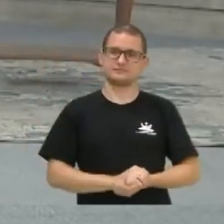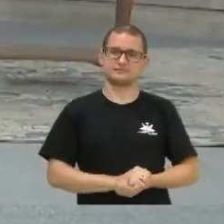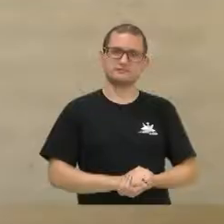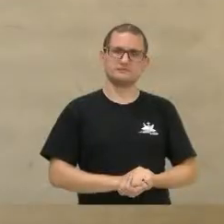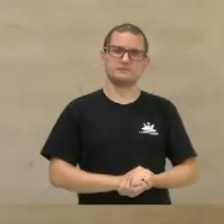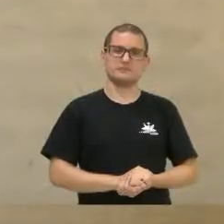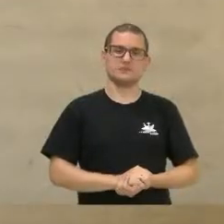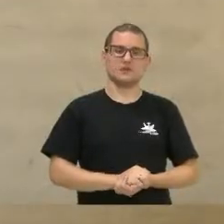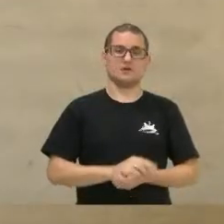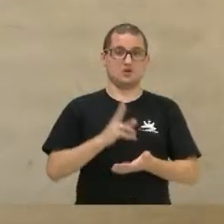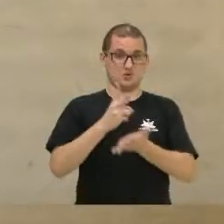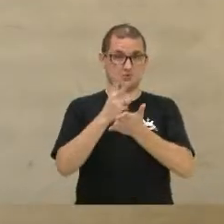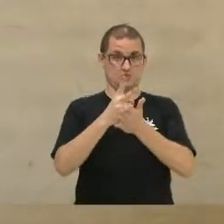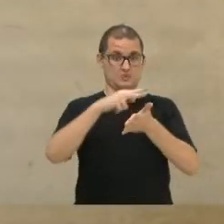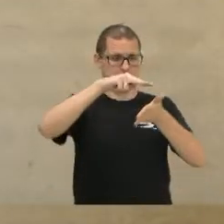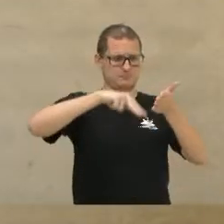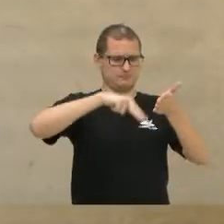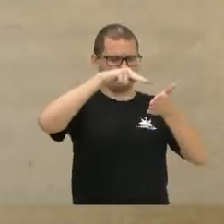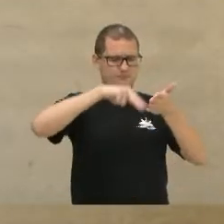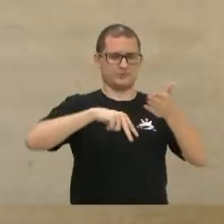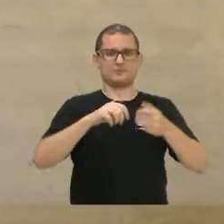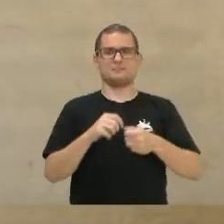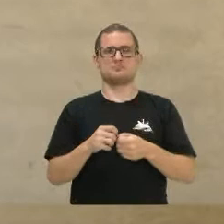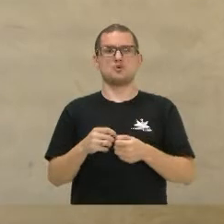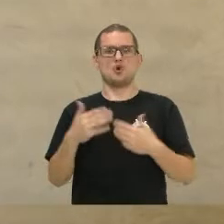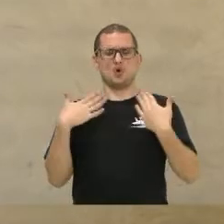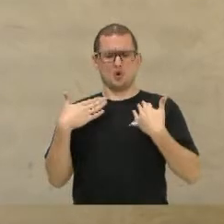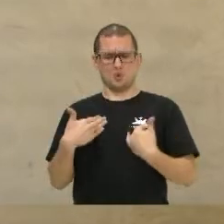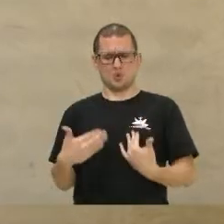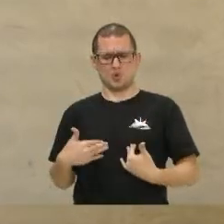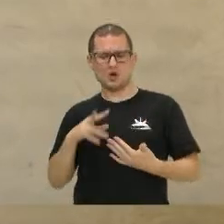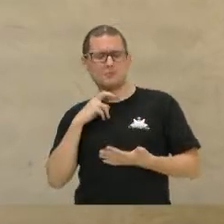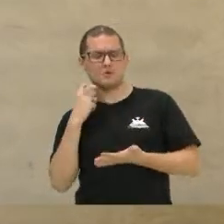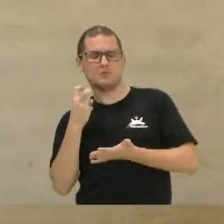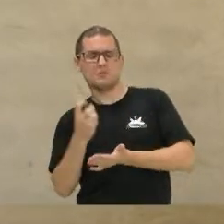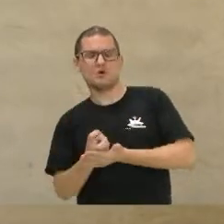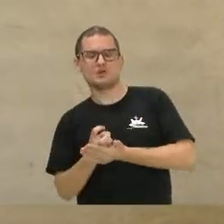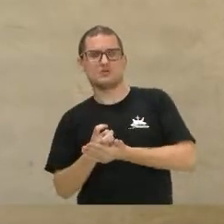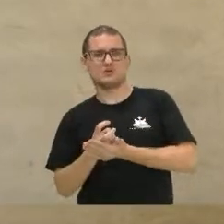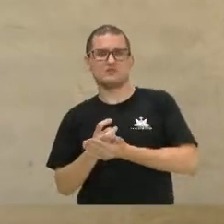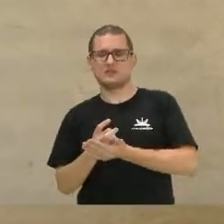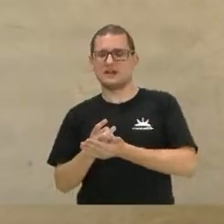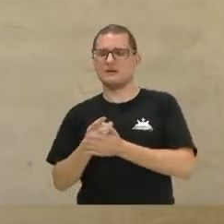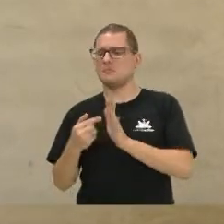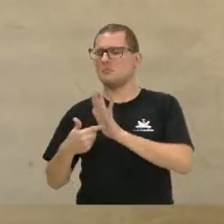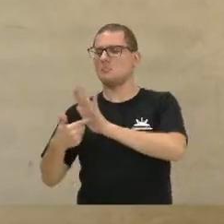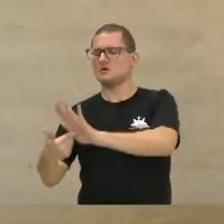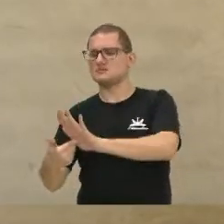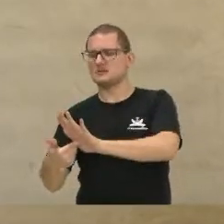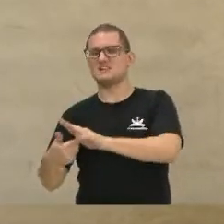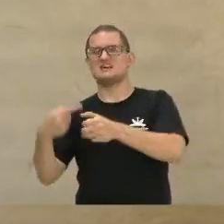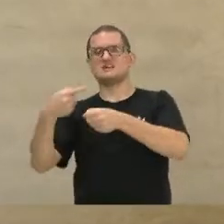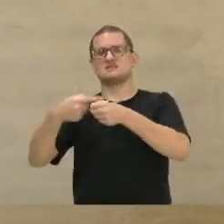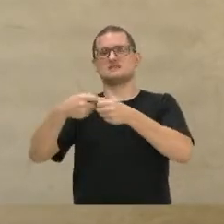na praça da grande cidade que se chama simbolicamente sodoma e egito onde também o senhor